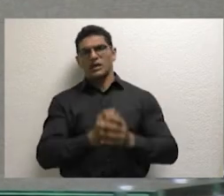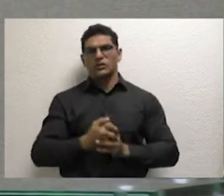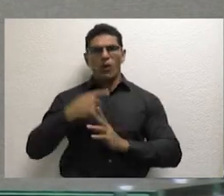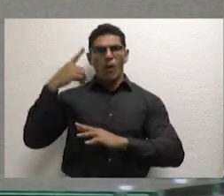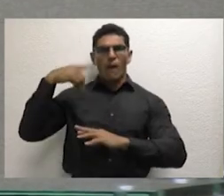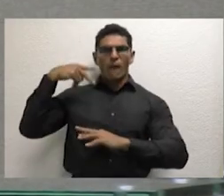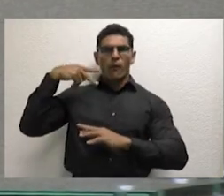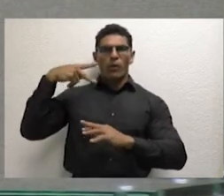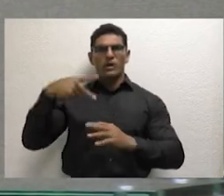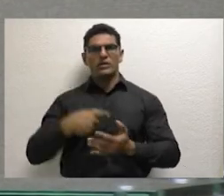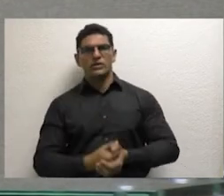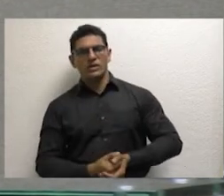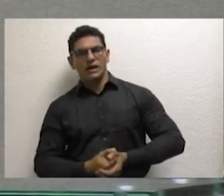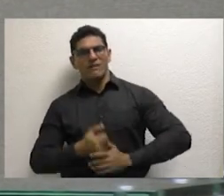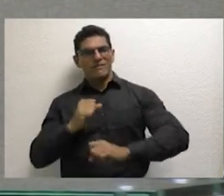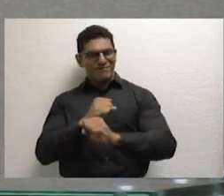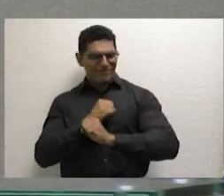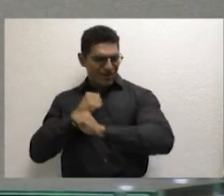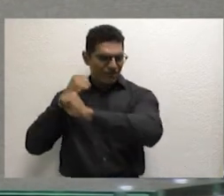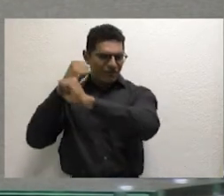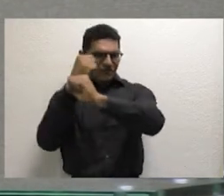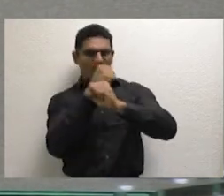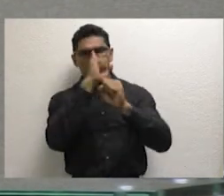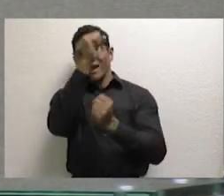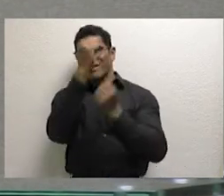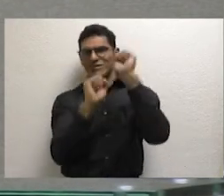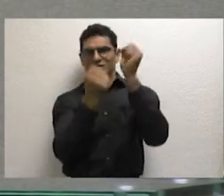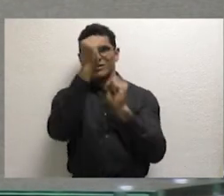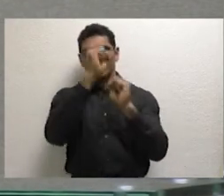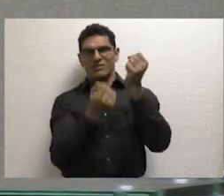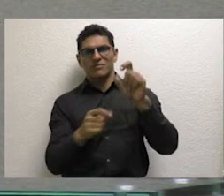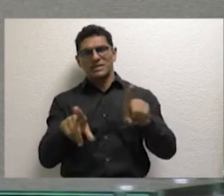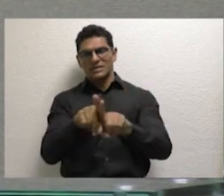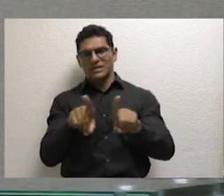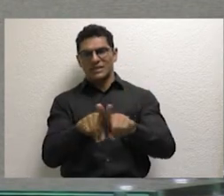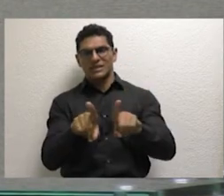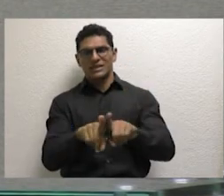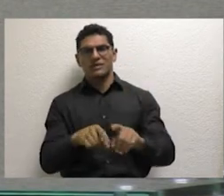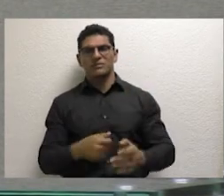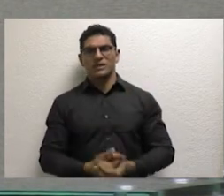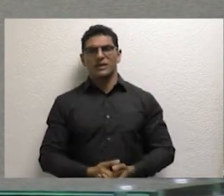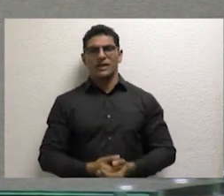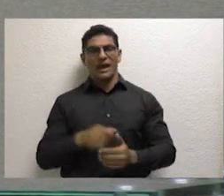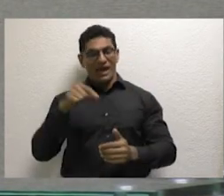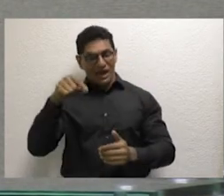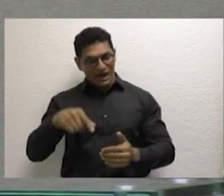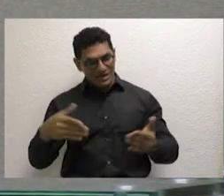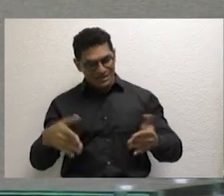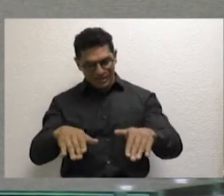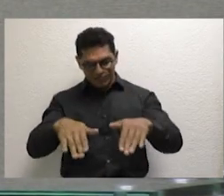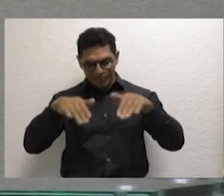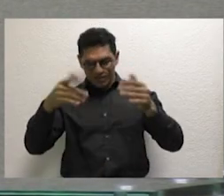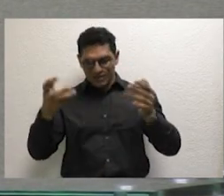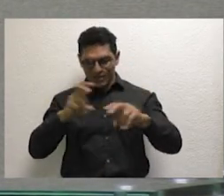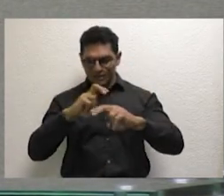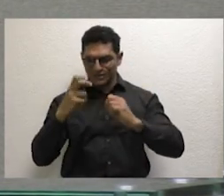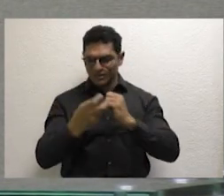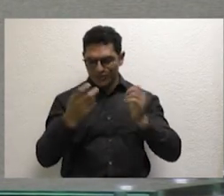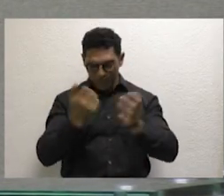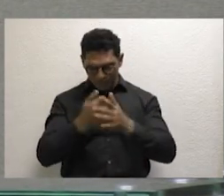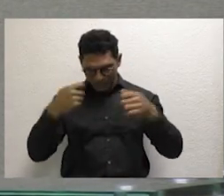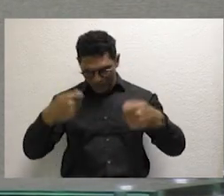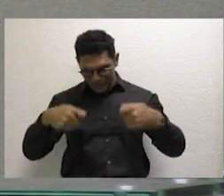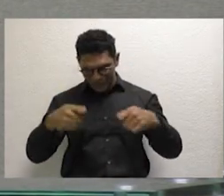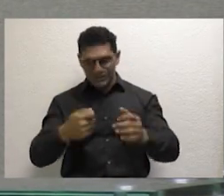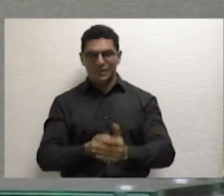defender o nosso modelo mas primordialmente esta casa aí precisamos